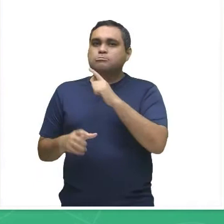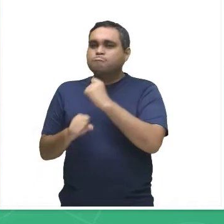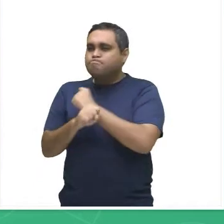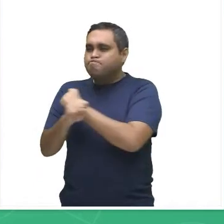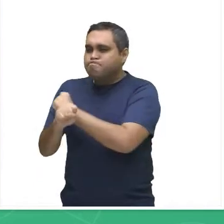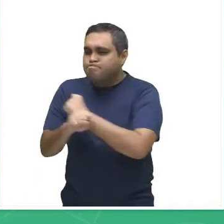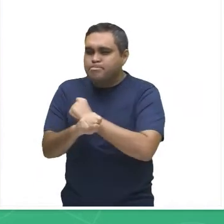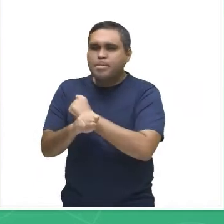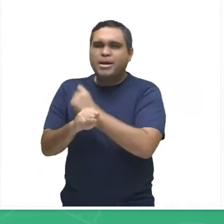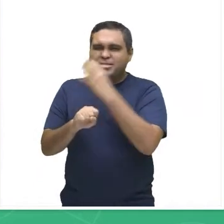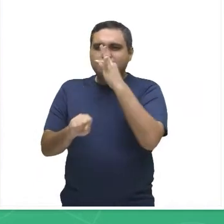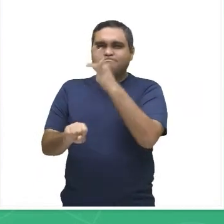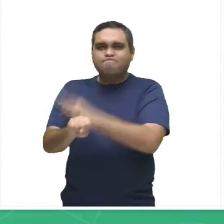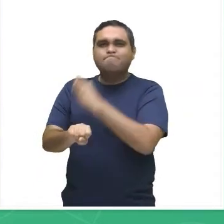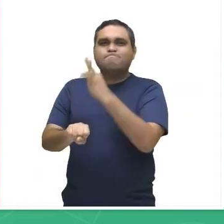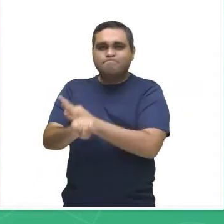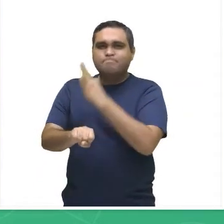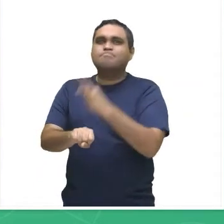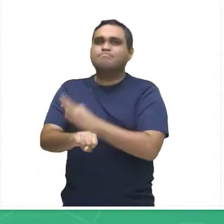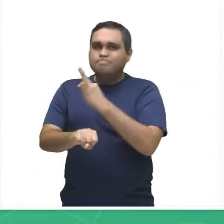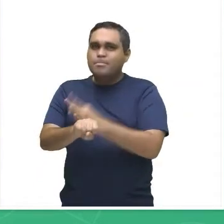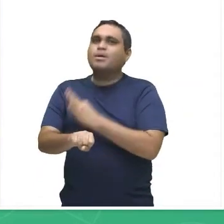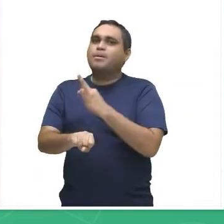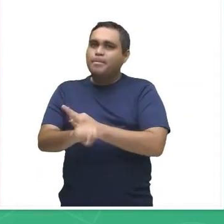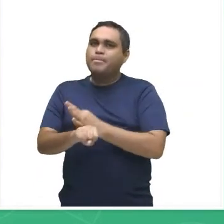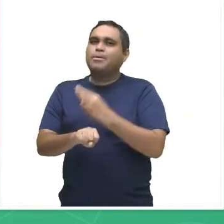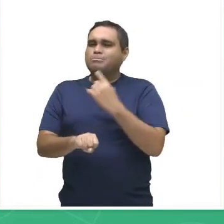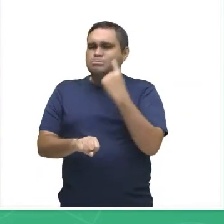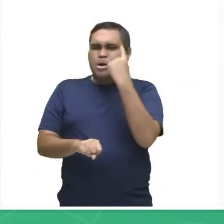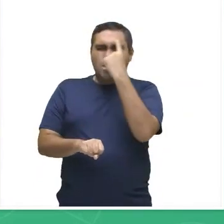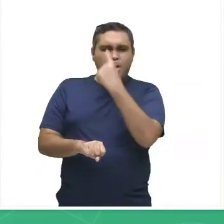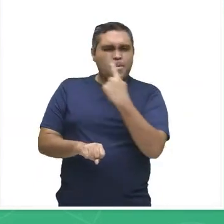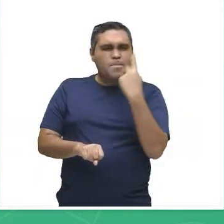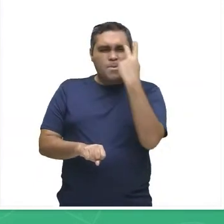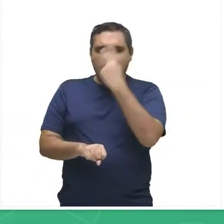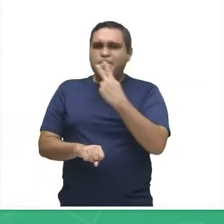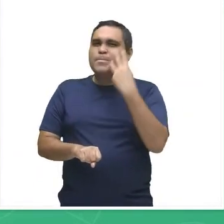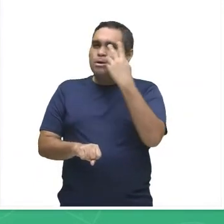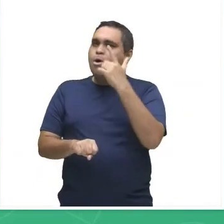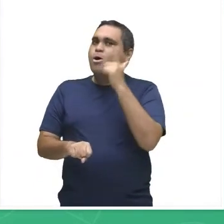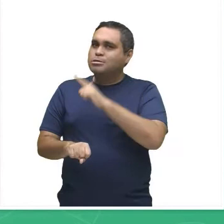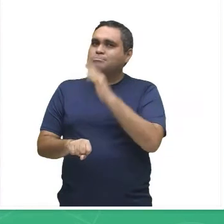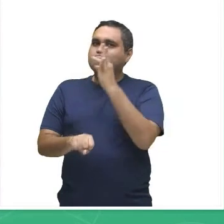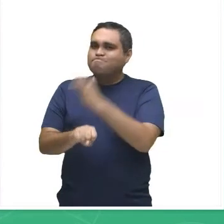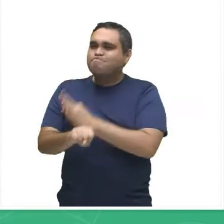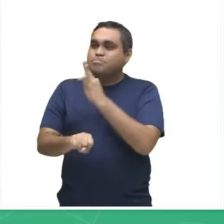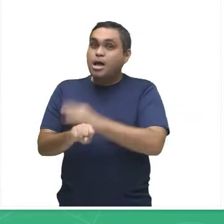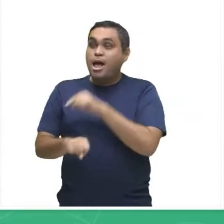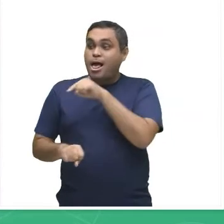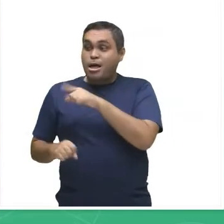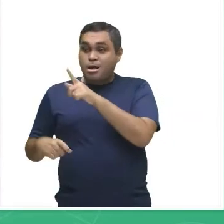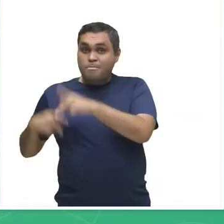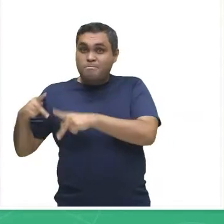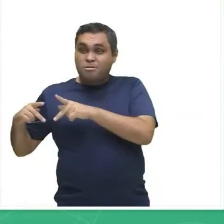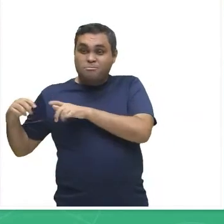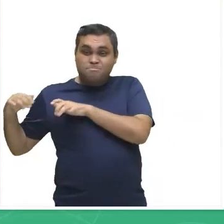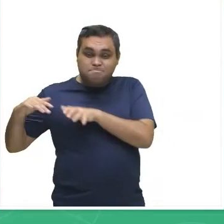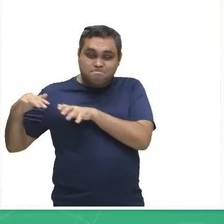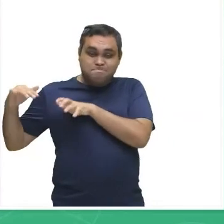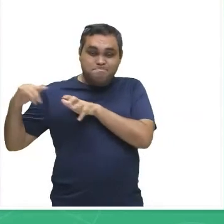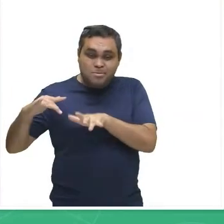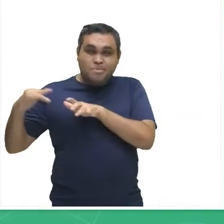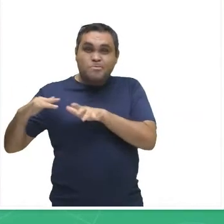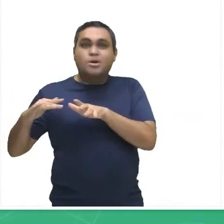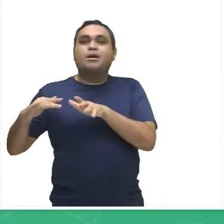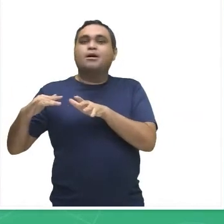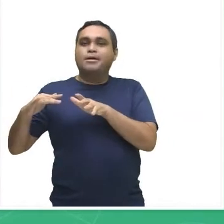significativamente, eita, que a palavra quase não sai, né? O avanço desse Império Persa, permitindo que os